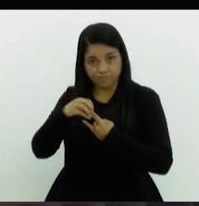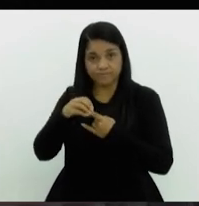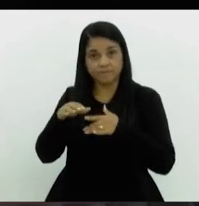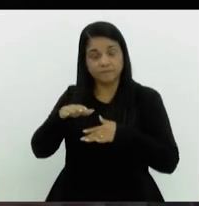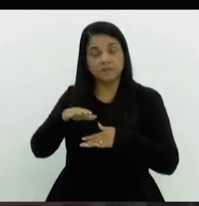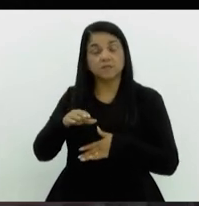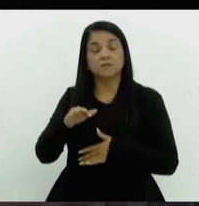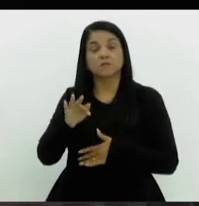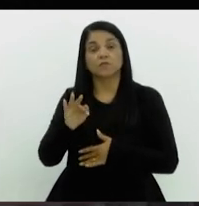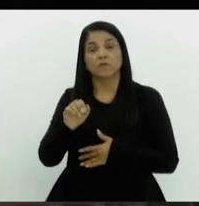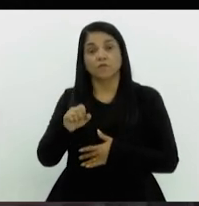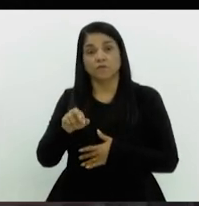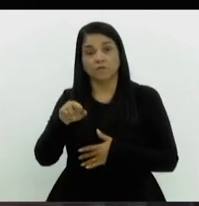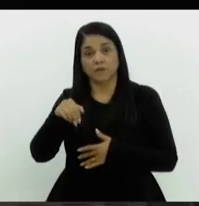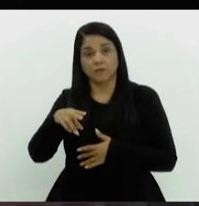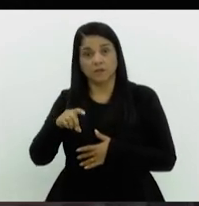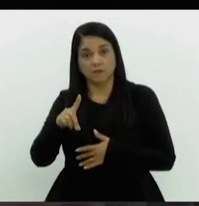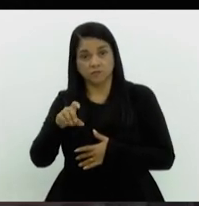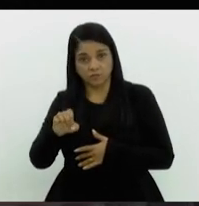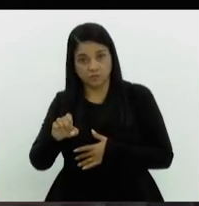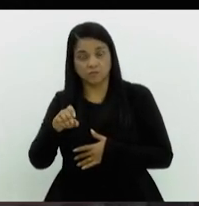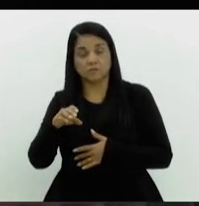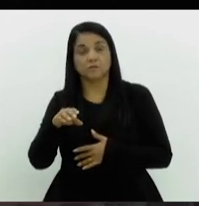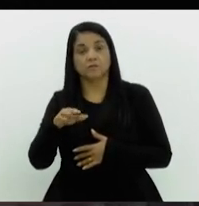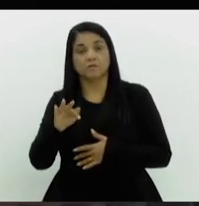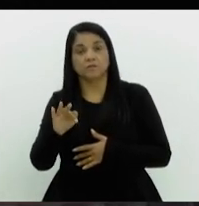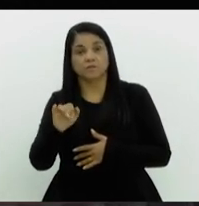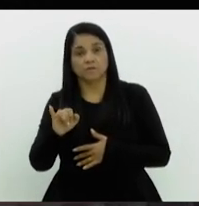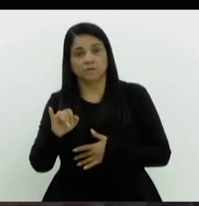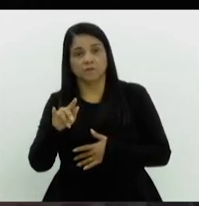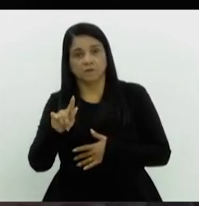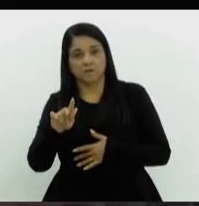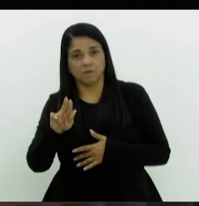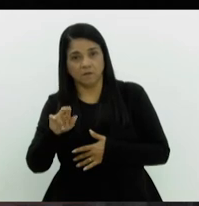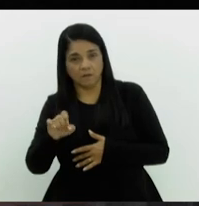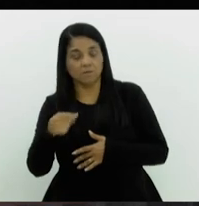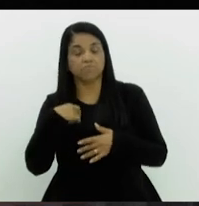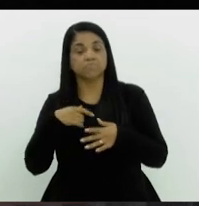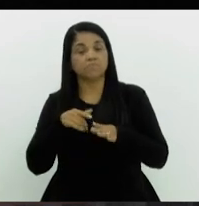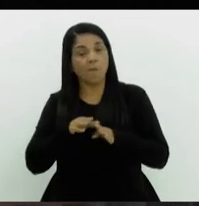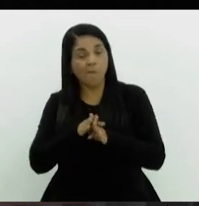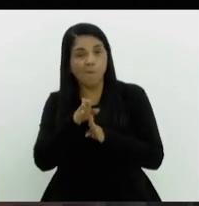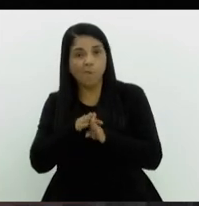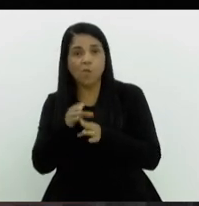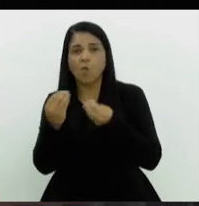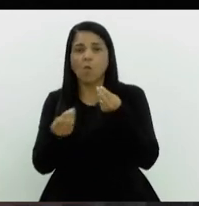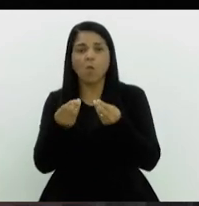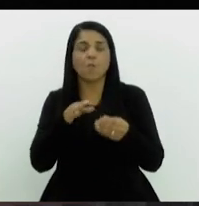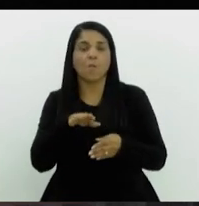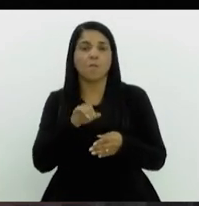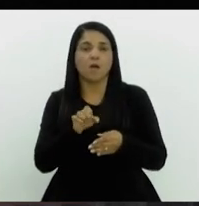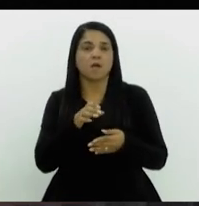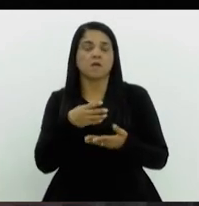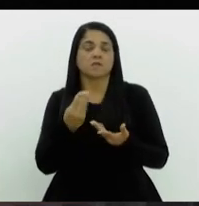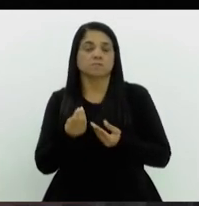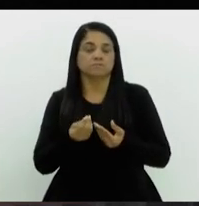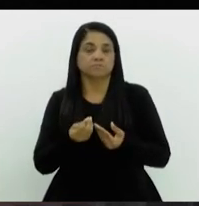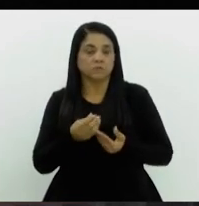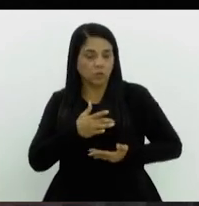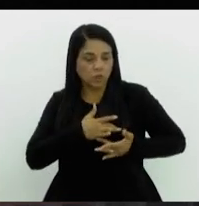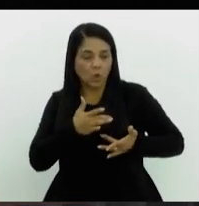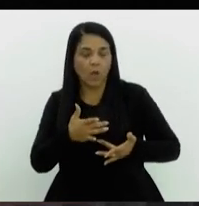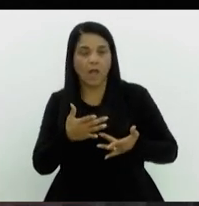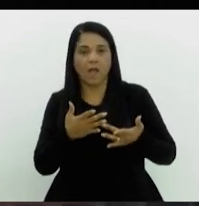Figueira direcionam o procedimento de como as mães devem proceder, como as mães que estão amamentando devem proceder para